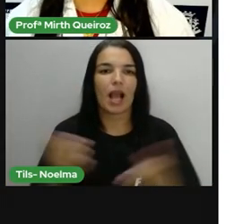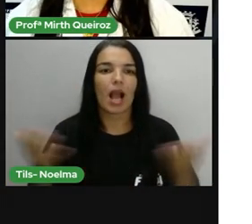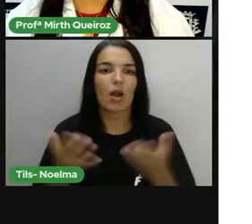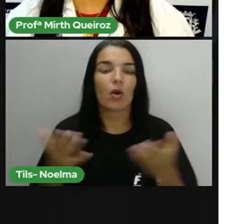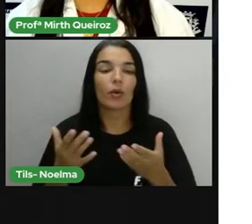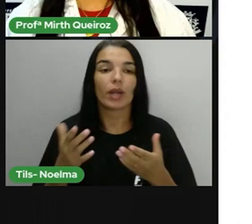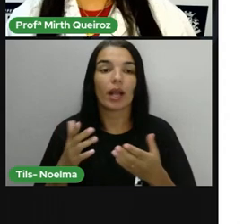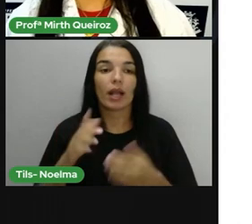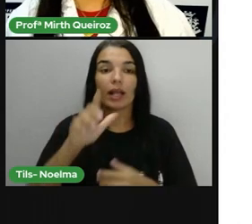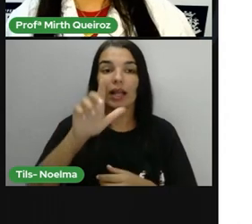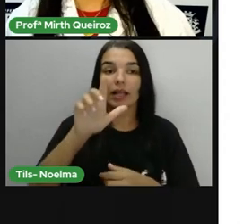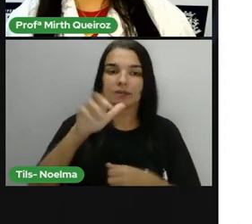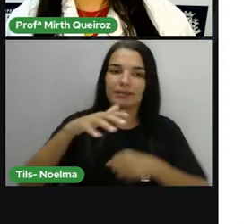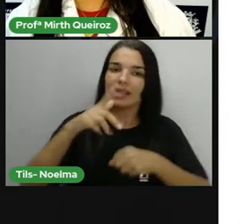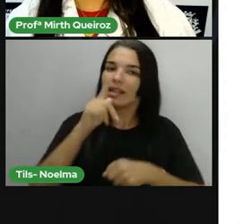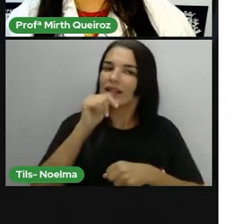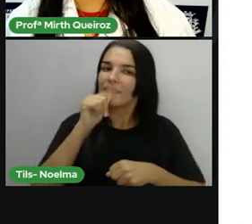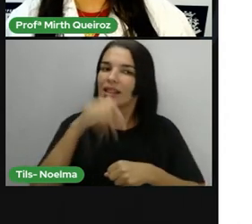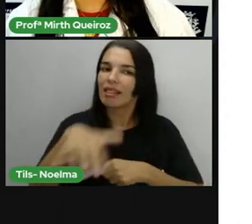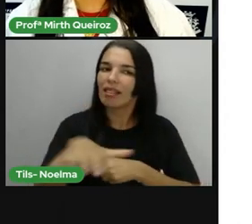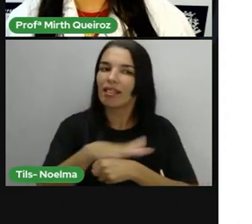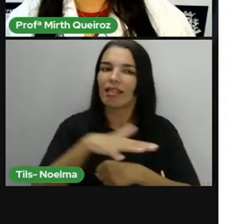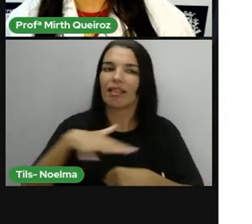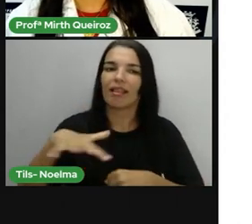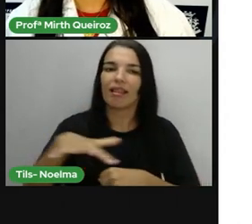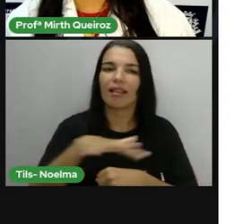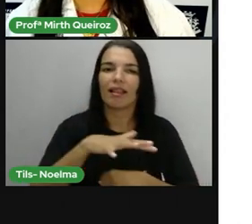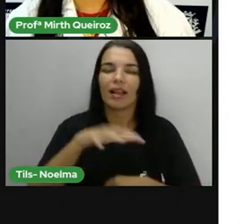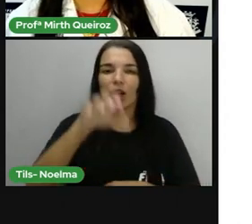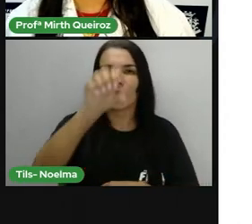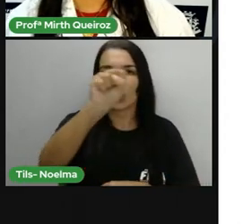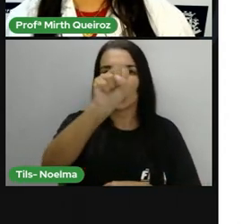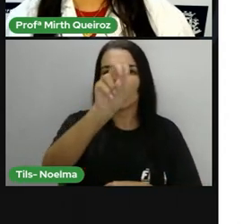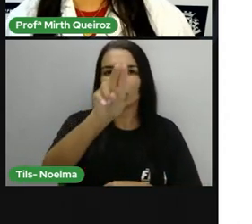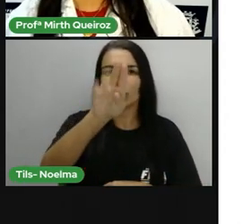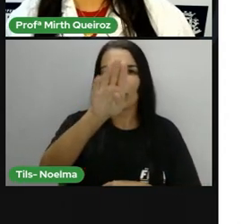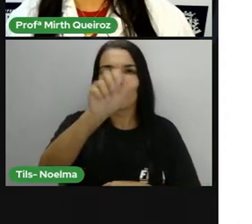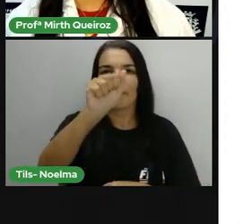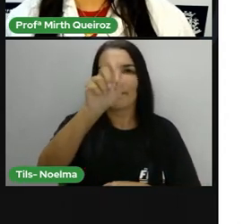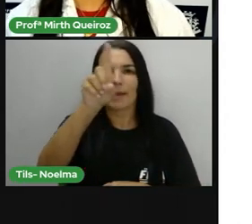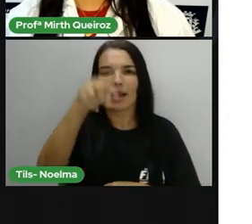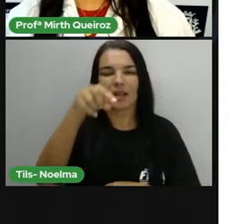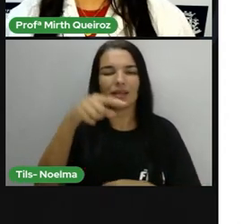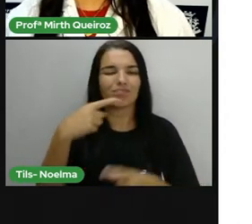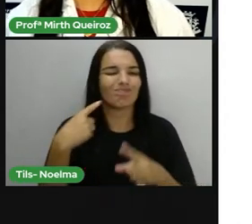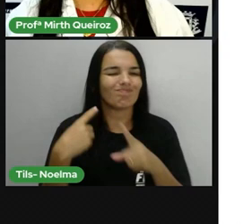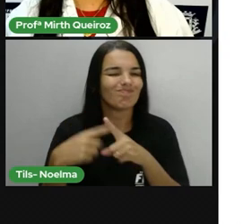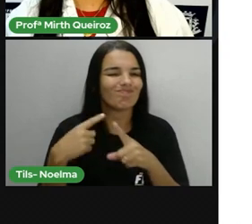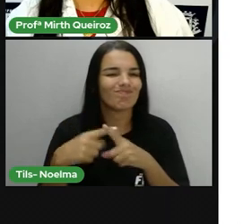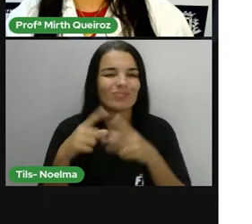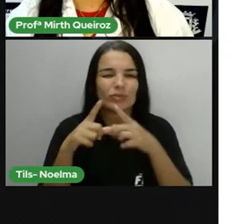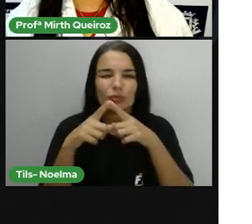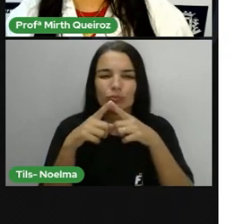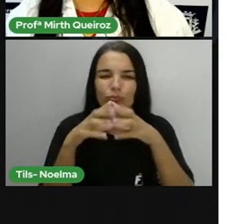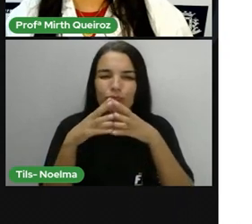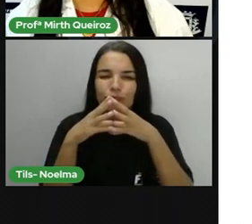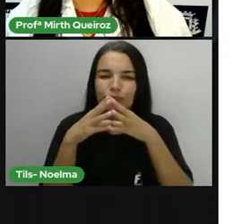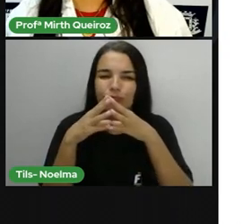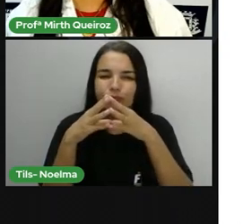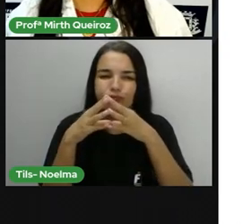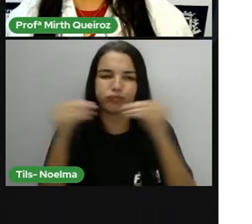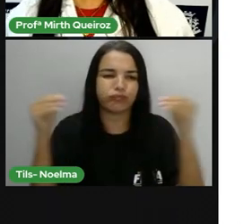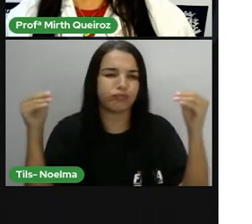Lagoa Subaé, gente, a Lagoa Subaé é uma das lagoas praticamente devastadas pelas